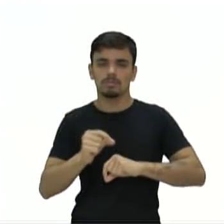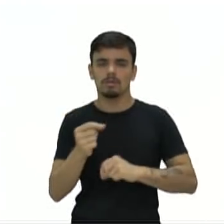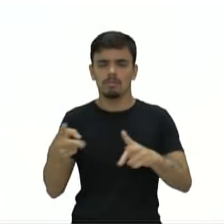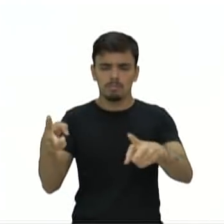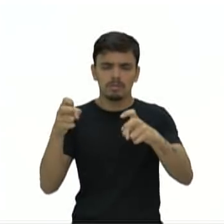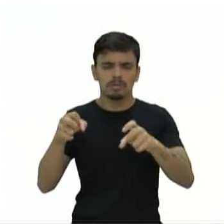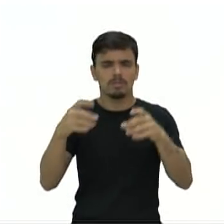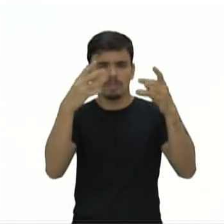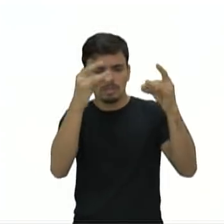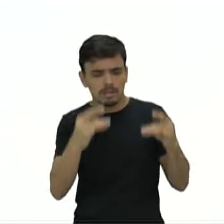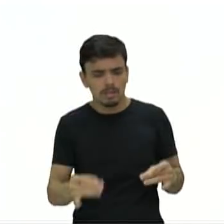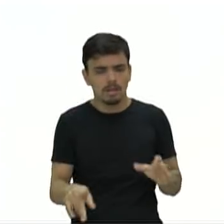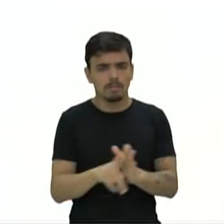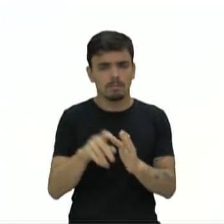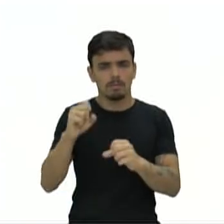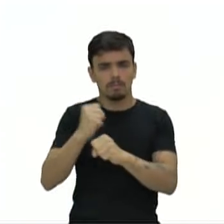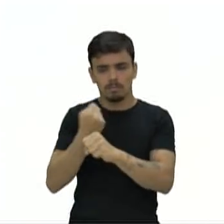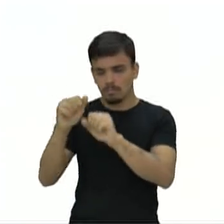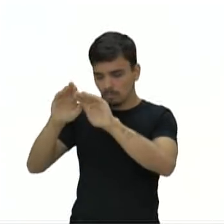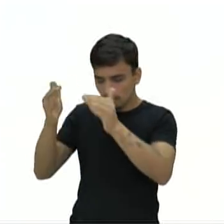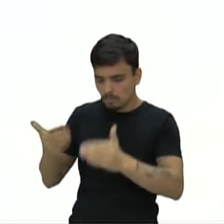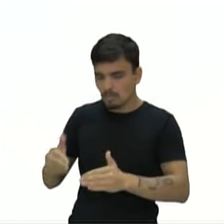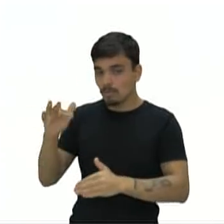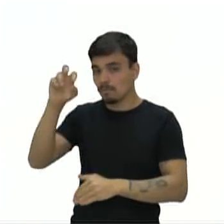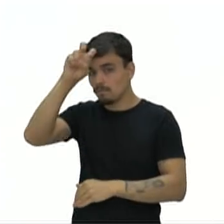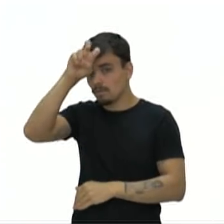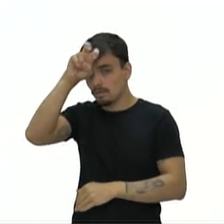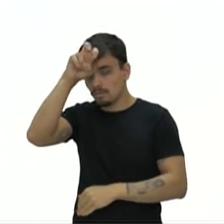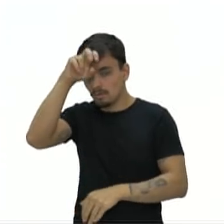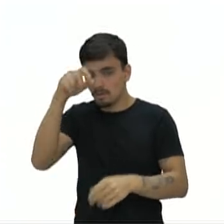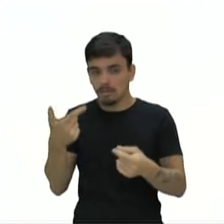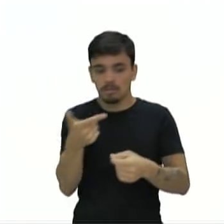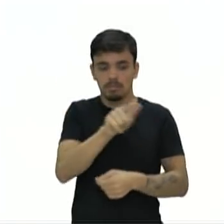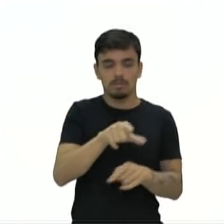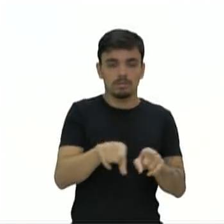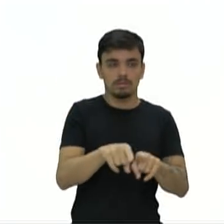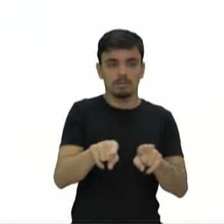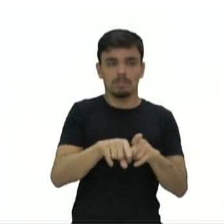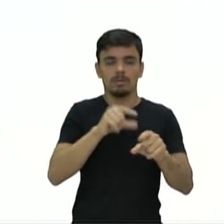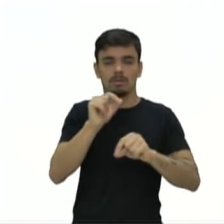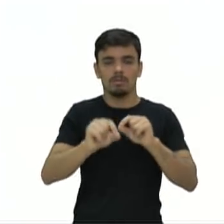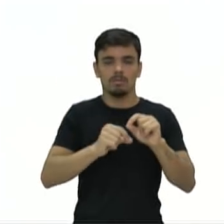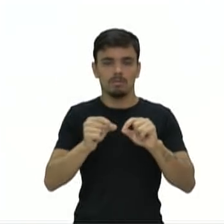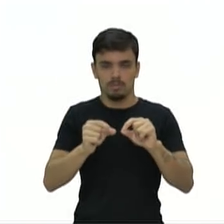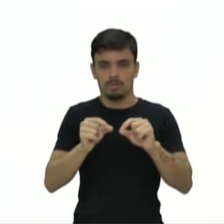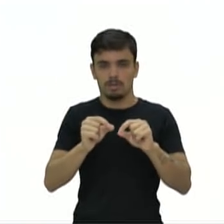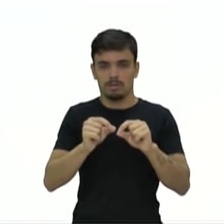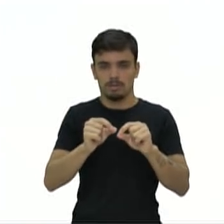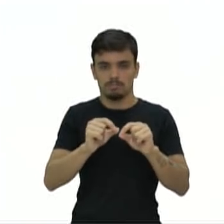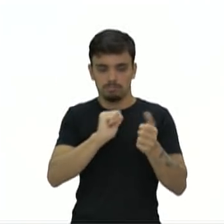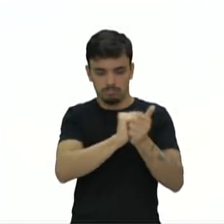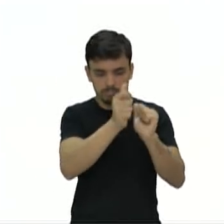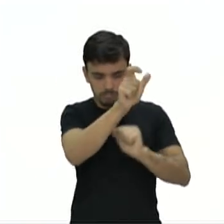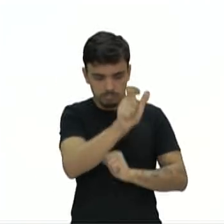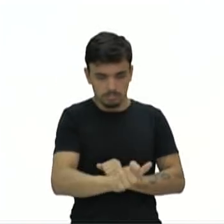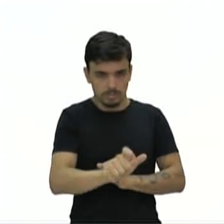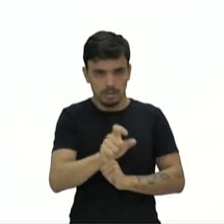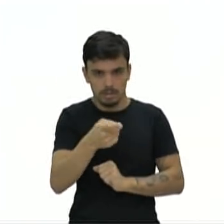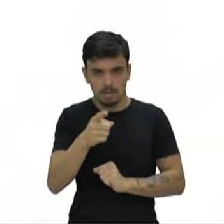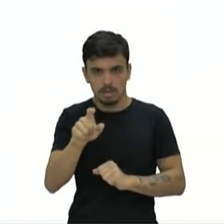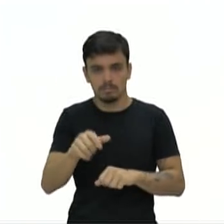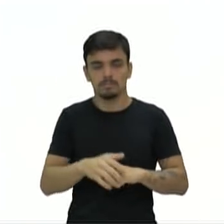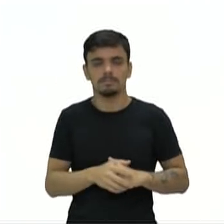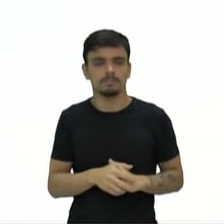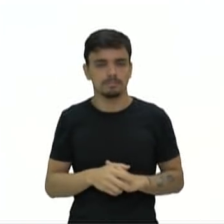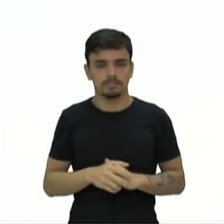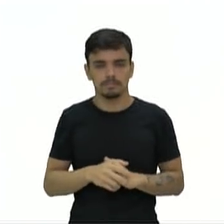os detalhes da estátua do faraó com o atleta grego, né, esse é o objetivo, aqueles lançadores de disco,